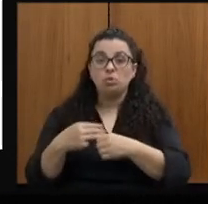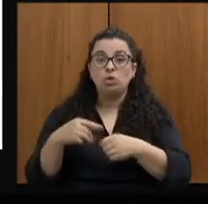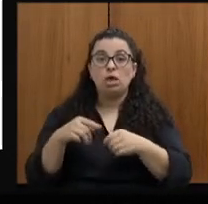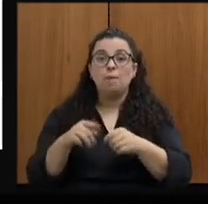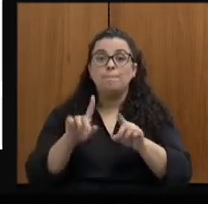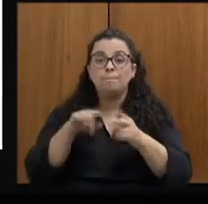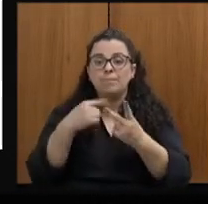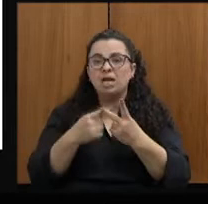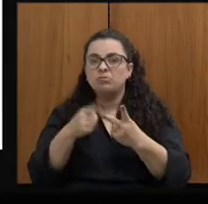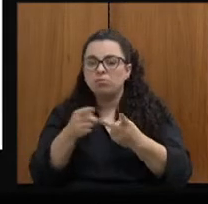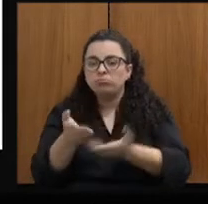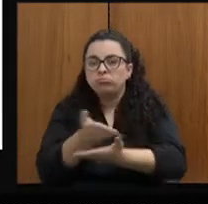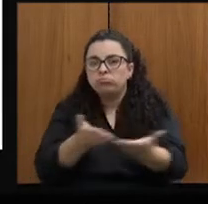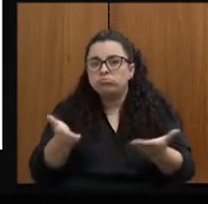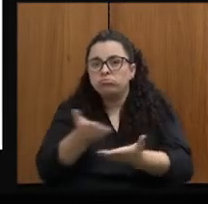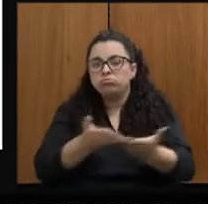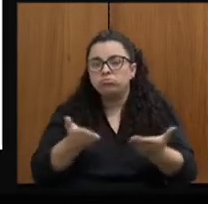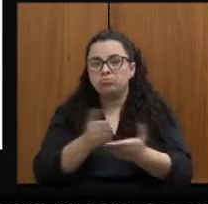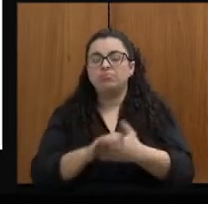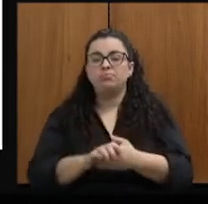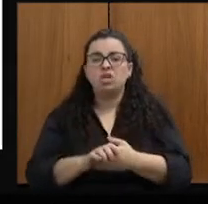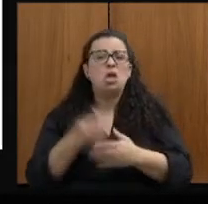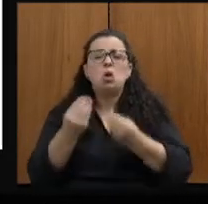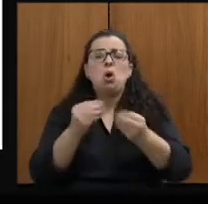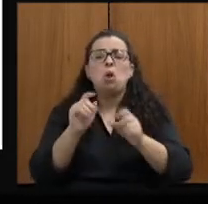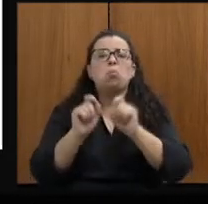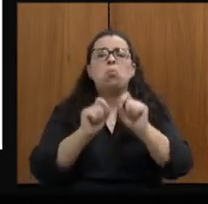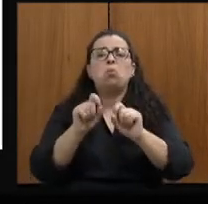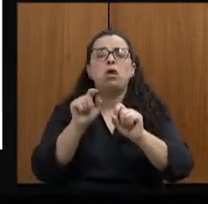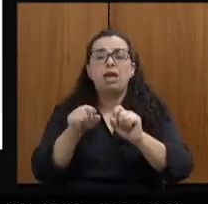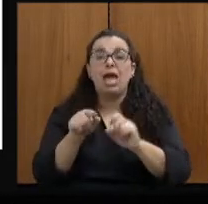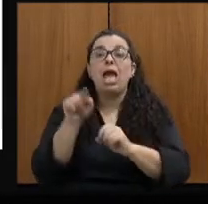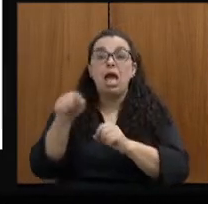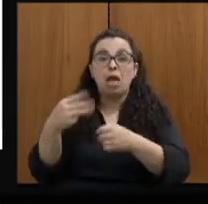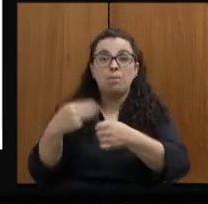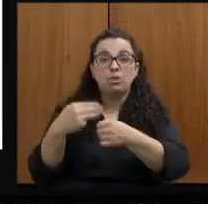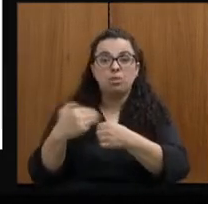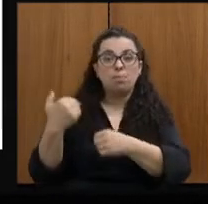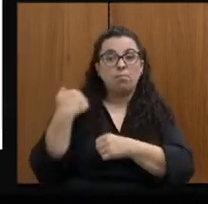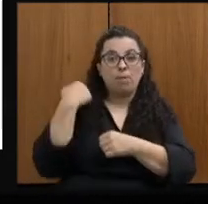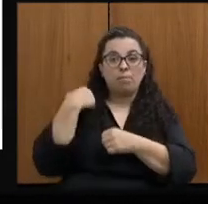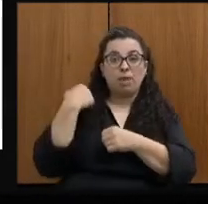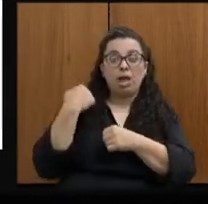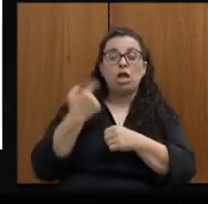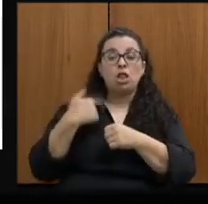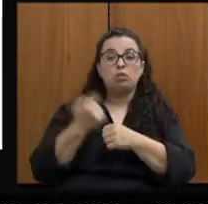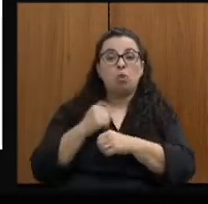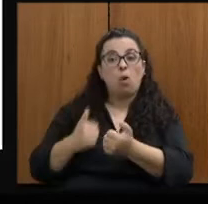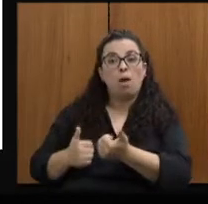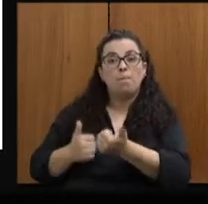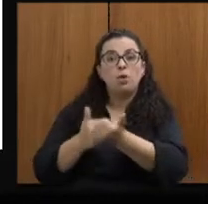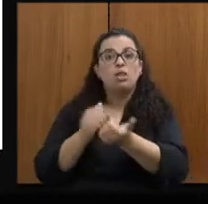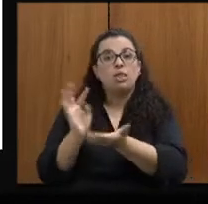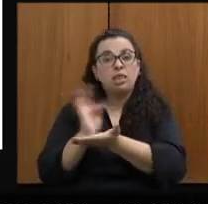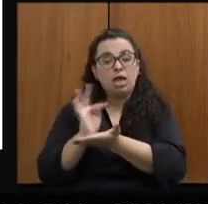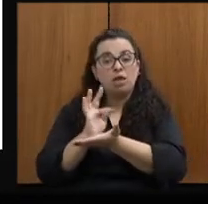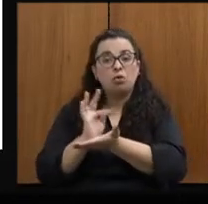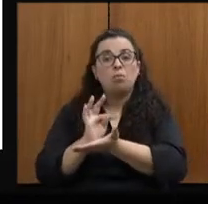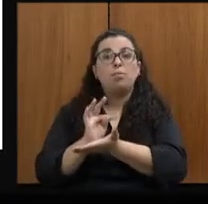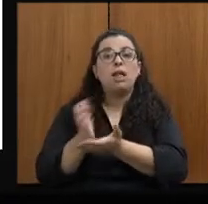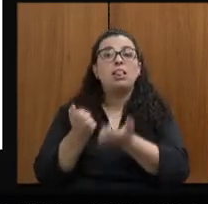nos acionam no CERN para orientar casos e apoio técnico para melhorar em todo o estado. Por